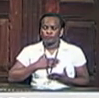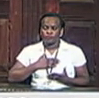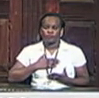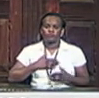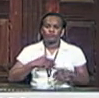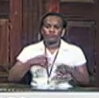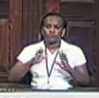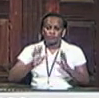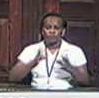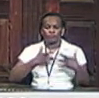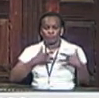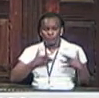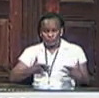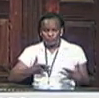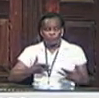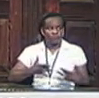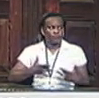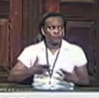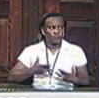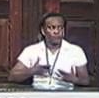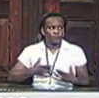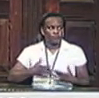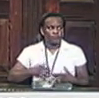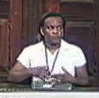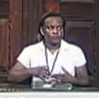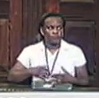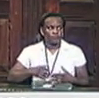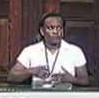e colocando à disposição,